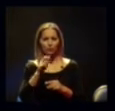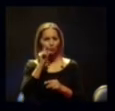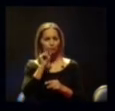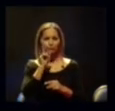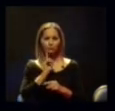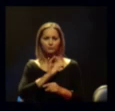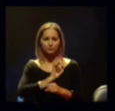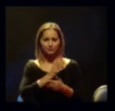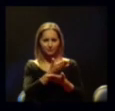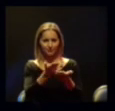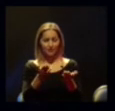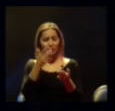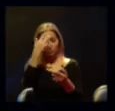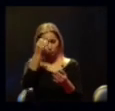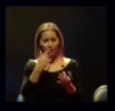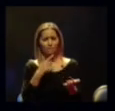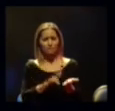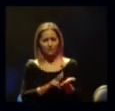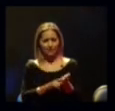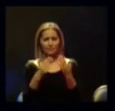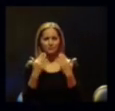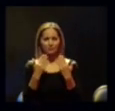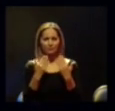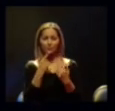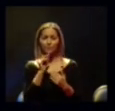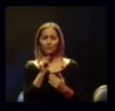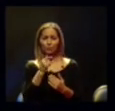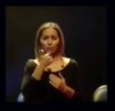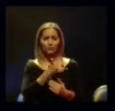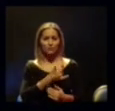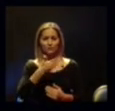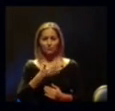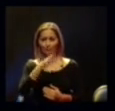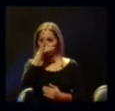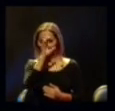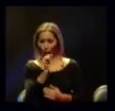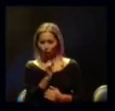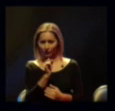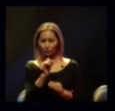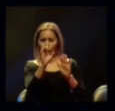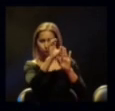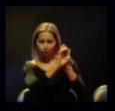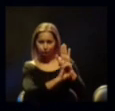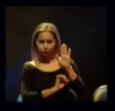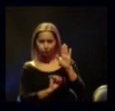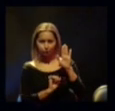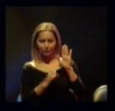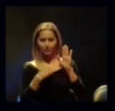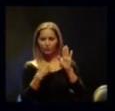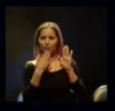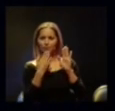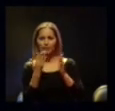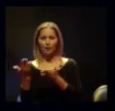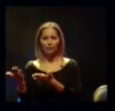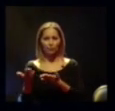Setúbal está efetivamente de parabéns. Em nome do 21º Governo Constitucional, agradeço o convite para